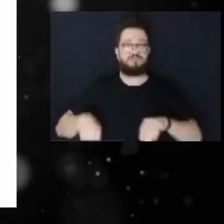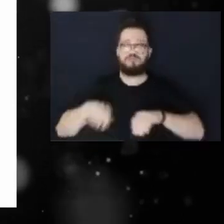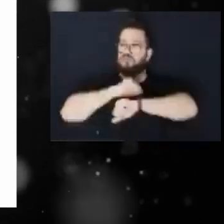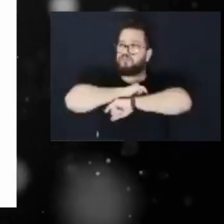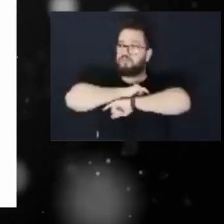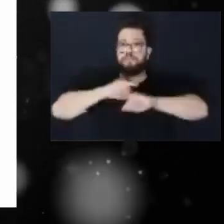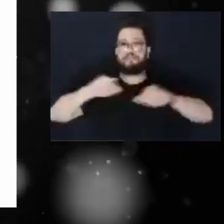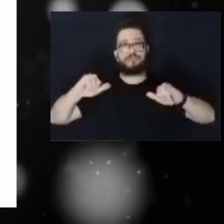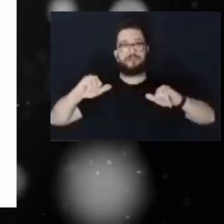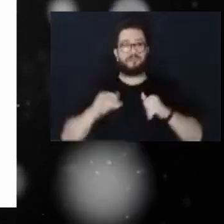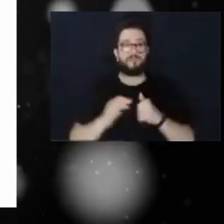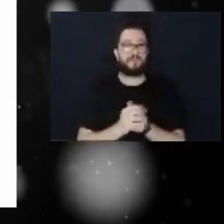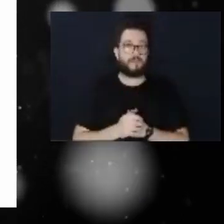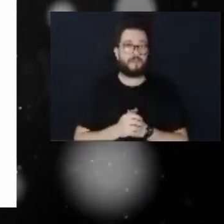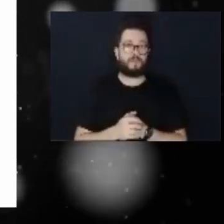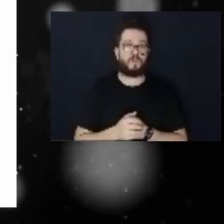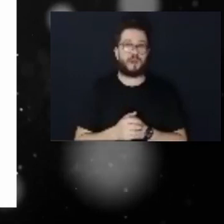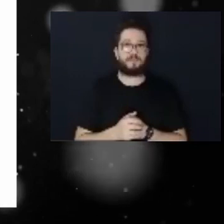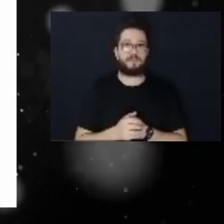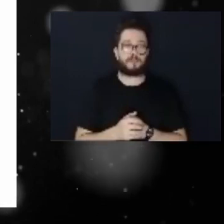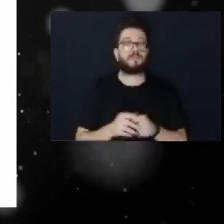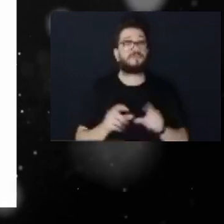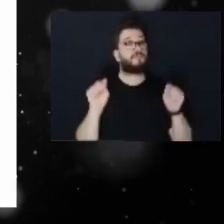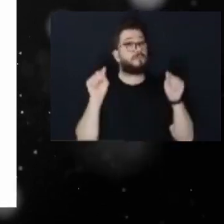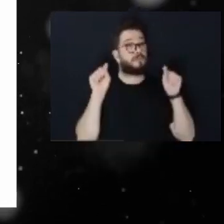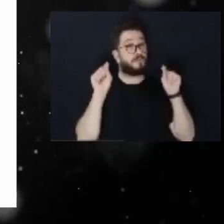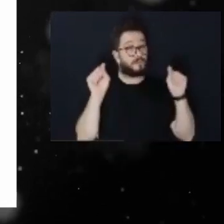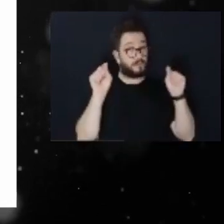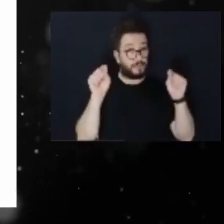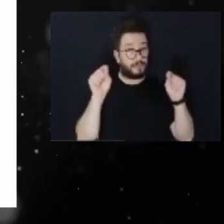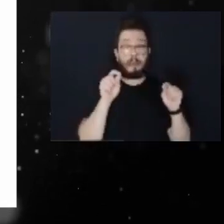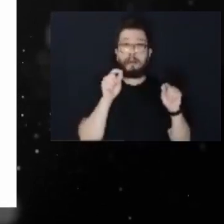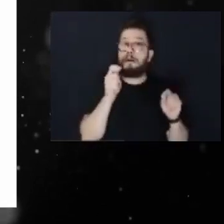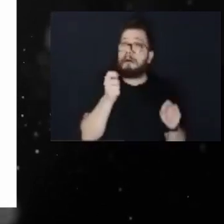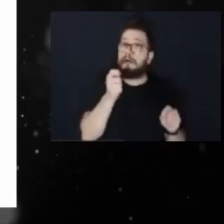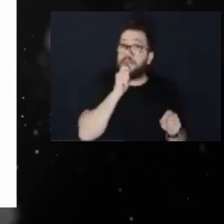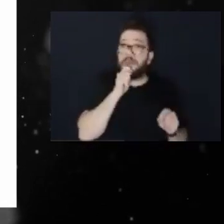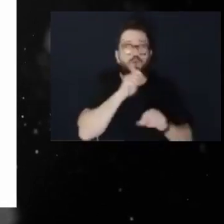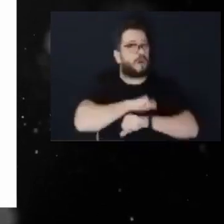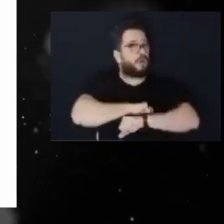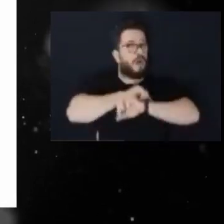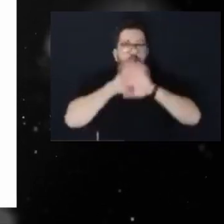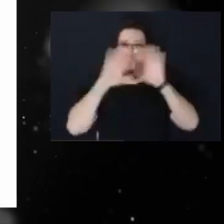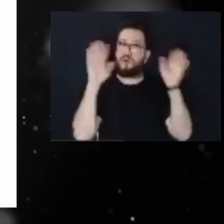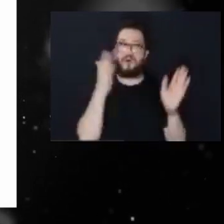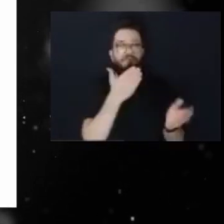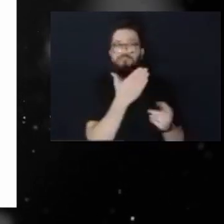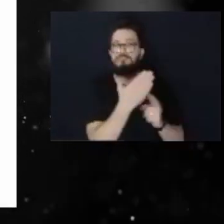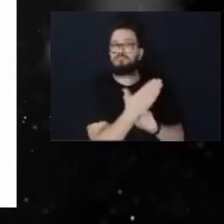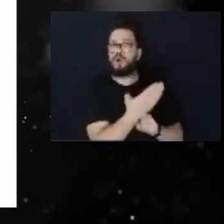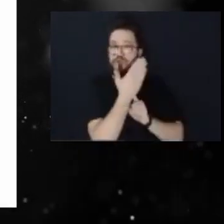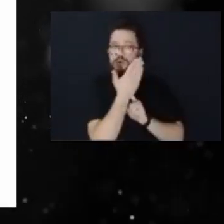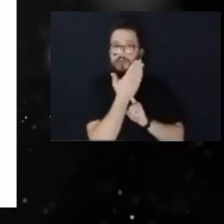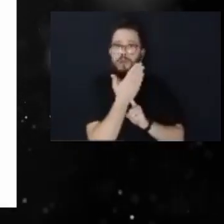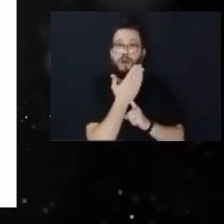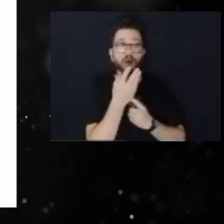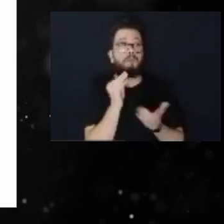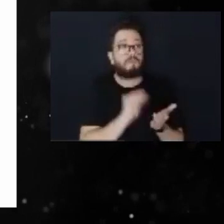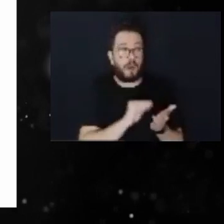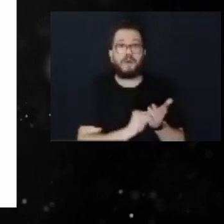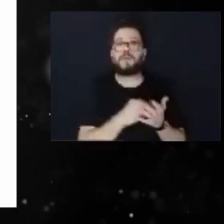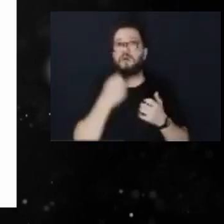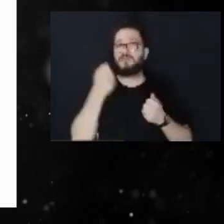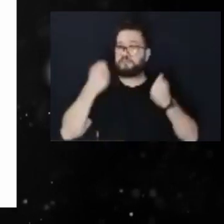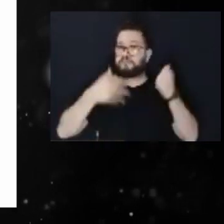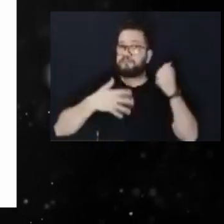da pandemia. Entretanto, não está claro se isso é por falta de disponibilização dos dados ou se de fato é um